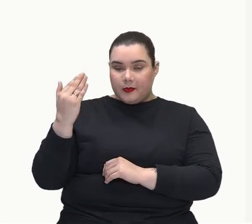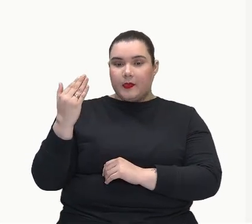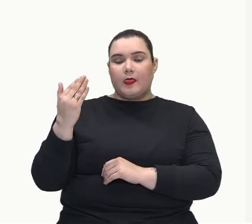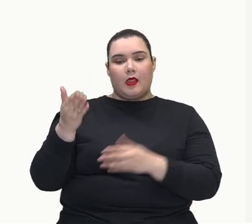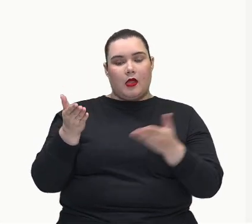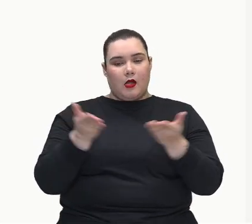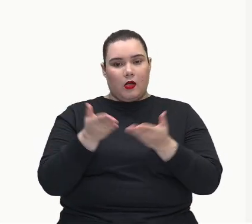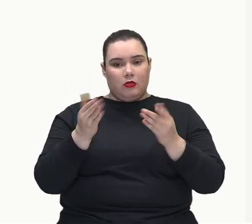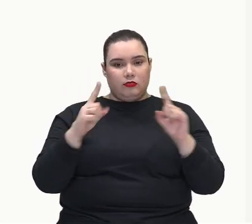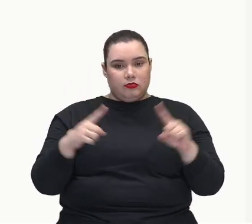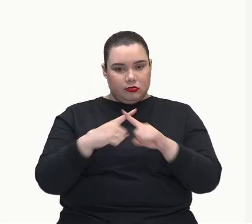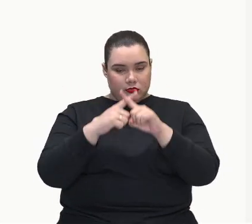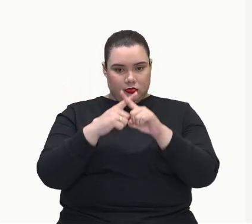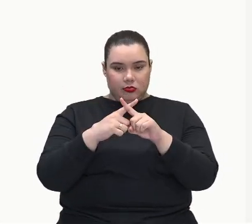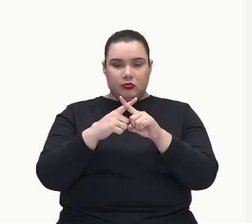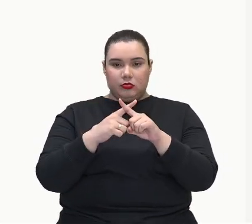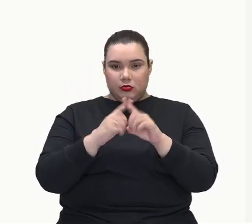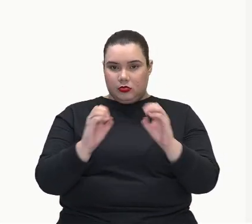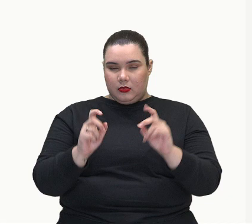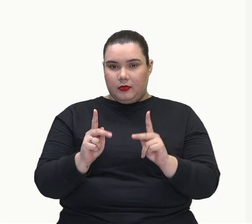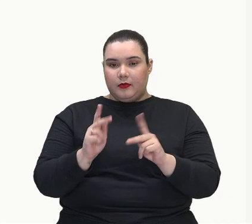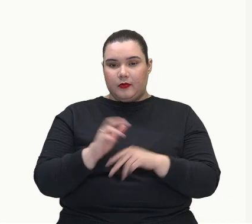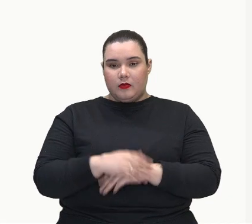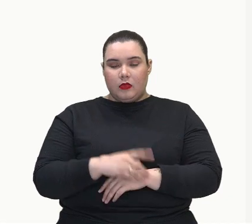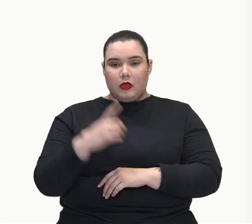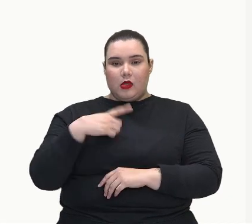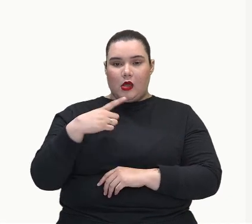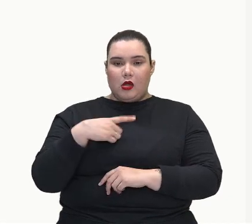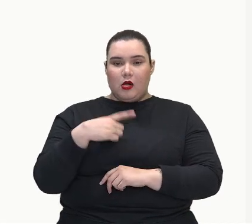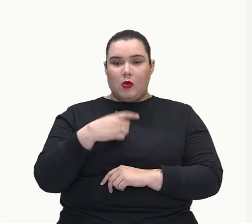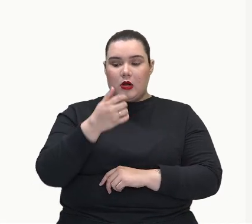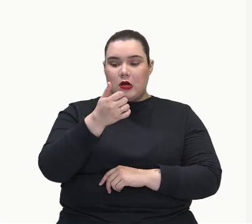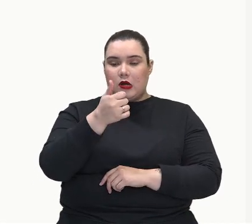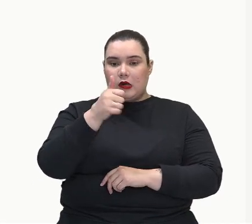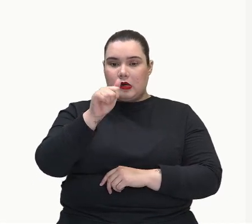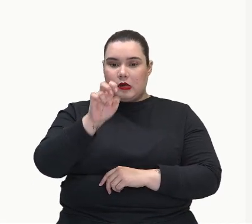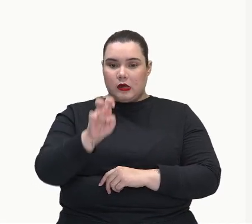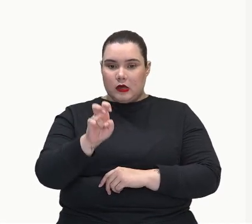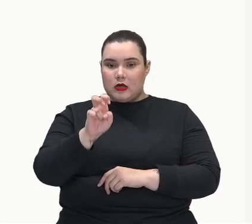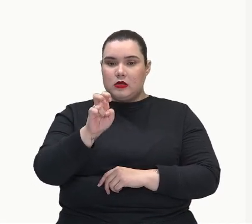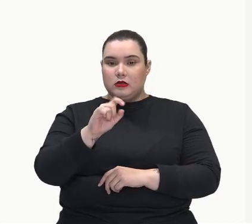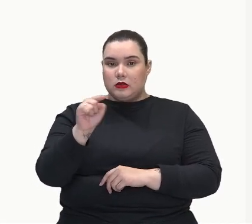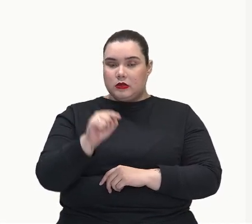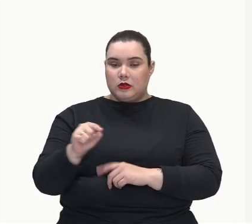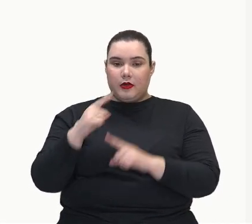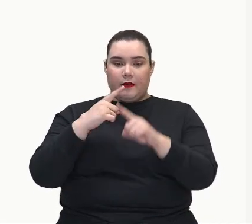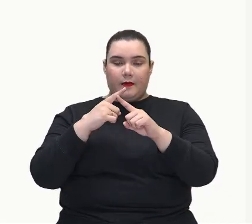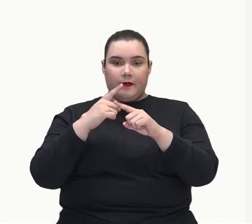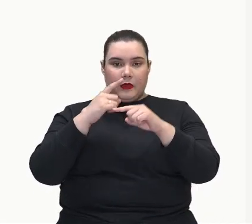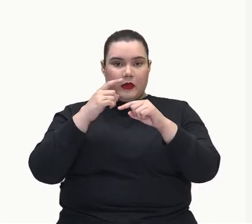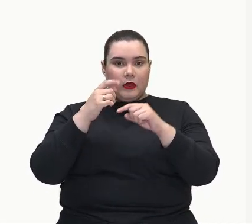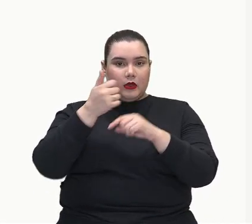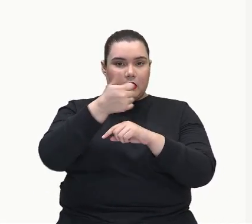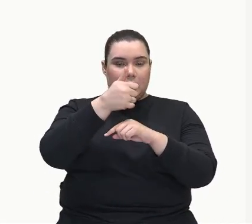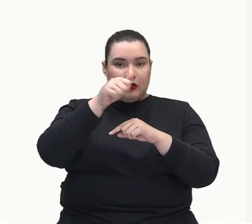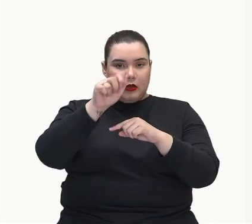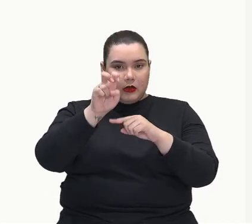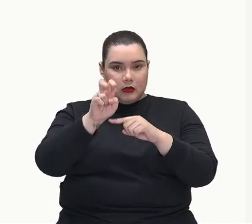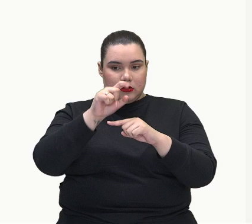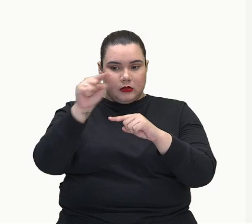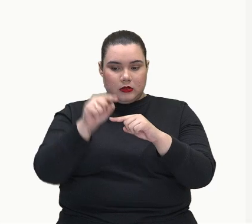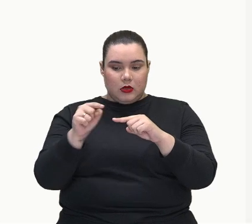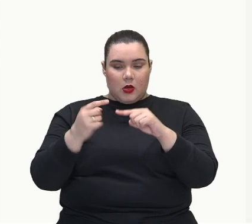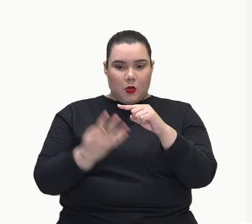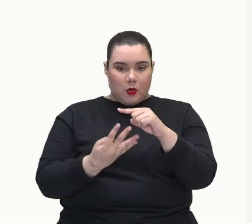agora a gente multiplica. Então, vamos ter 15z, que é 15 vezes z, sobre 4, igual a 3